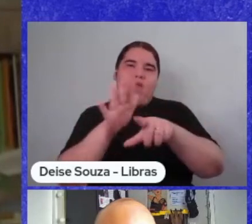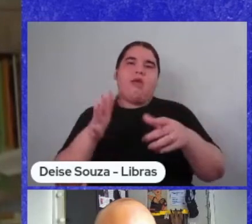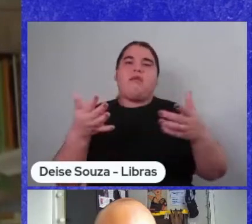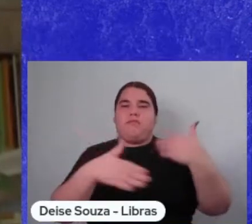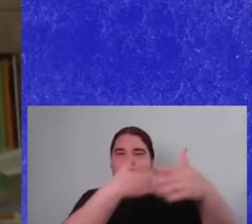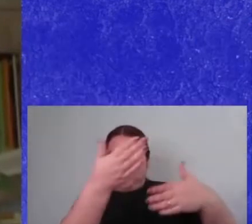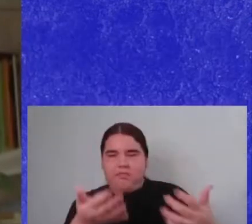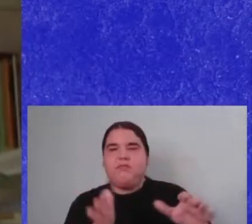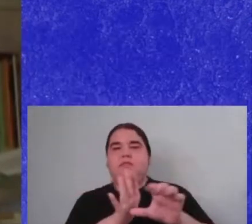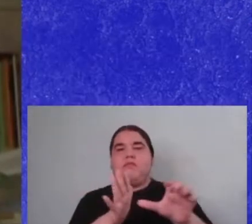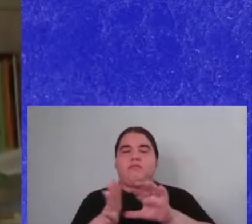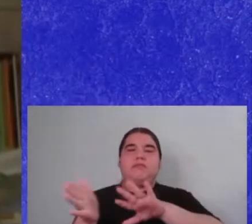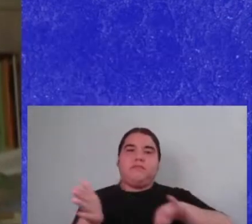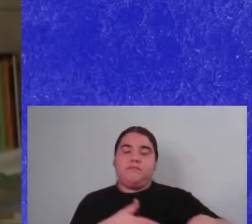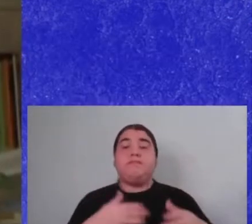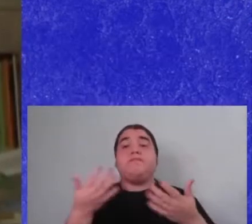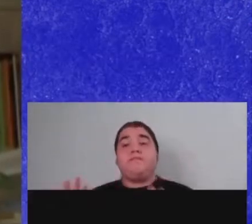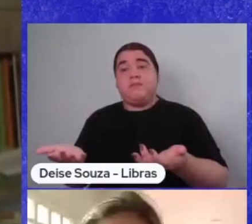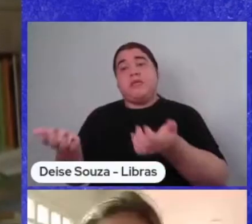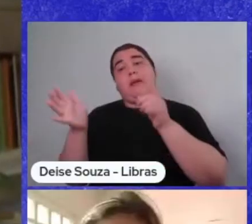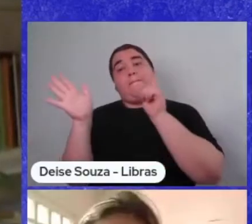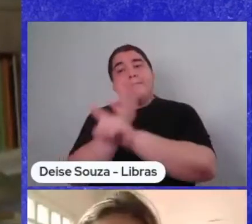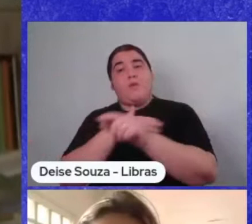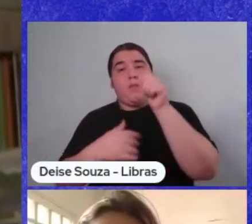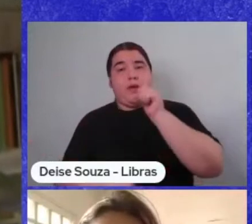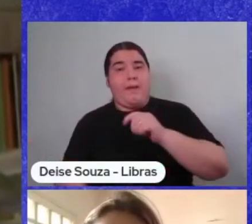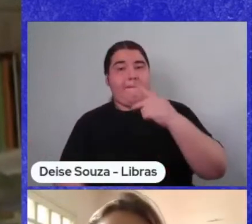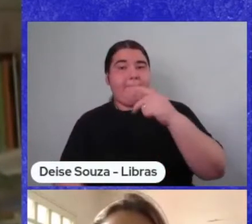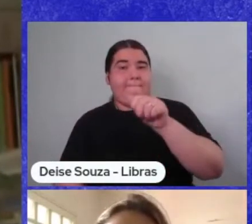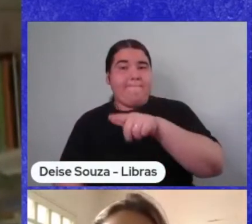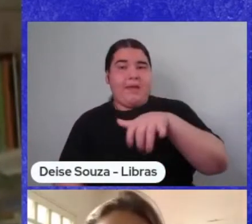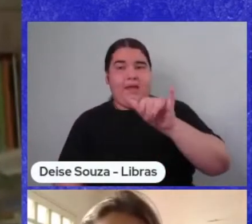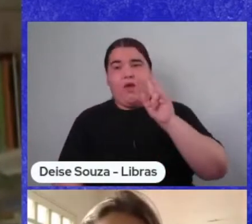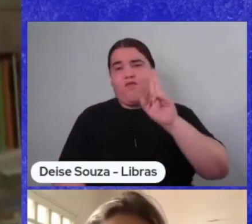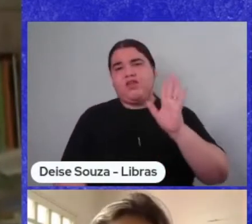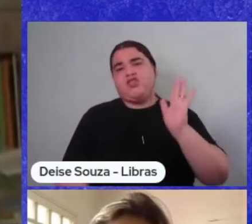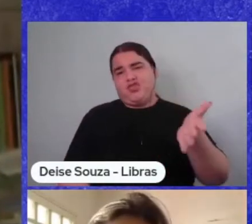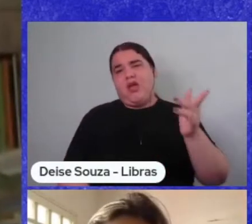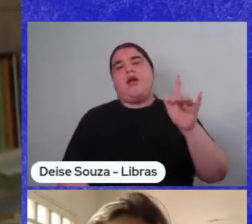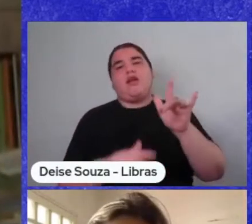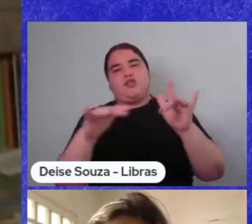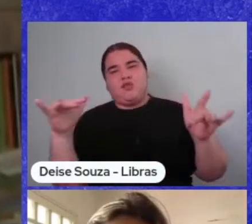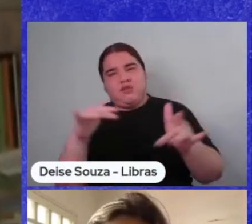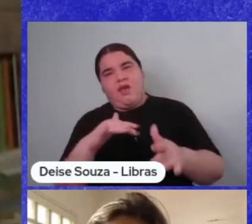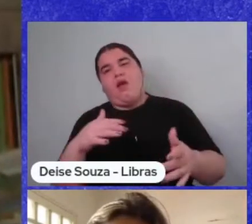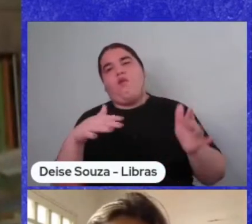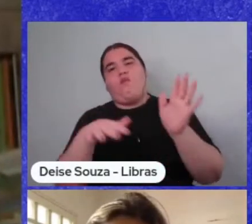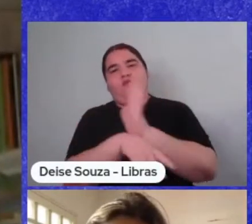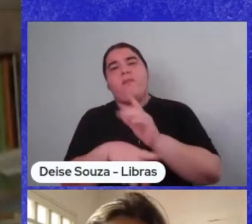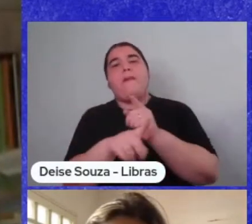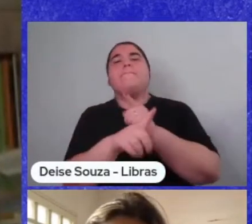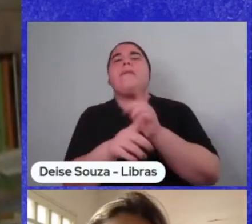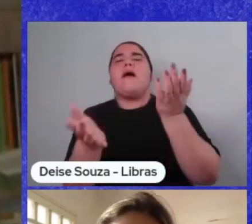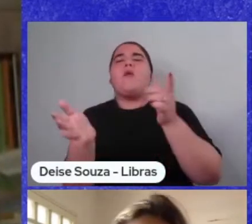nas redes sociais, eu vi nas redes sociais dela, o filme, mas que ele. O que você espera agora dessa. De